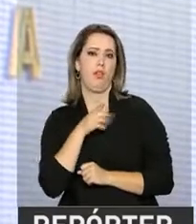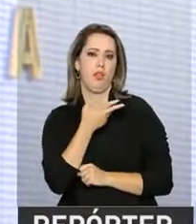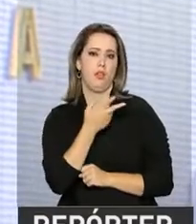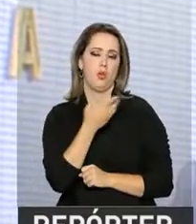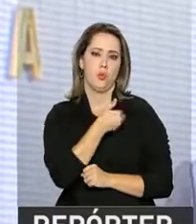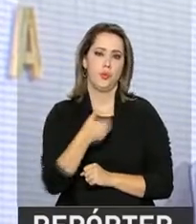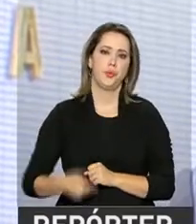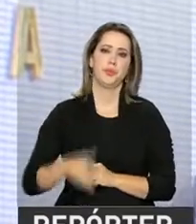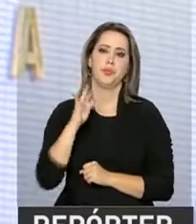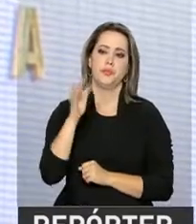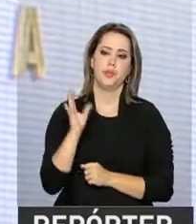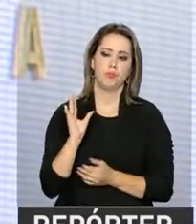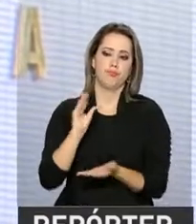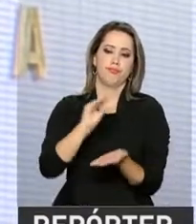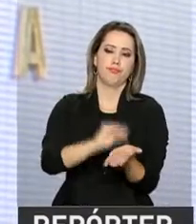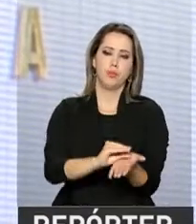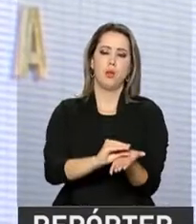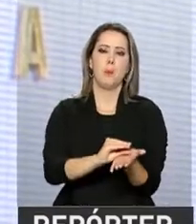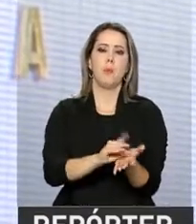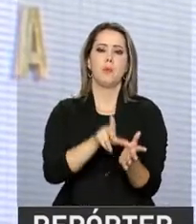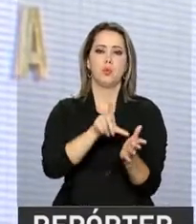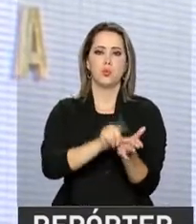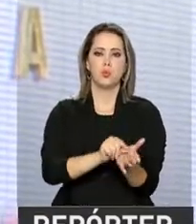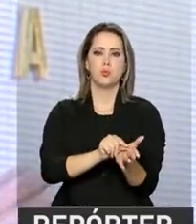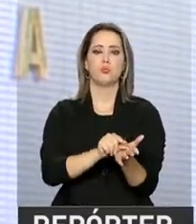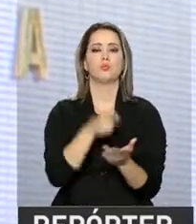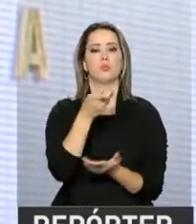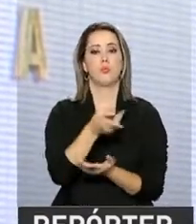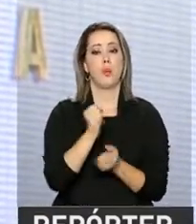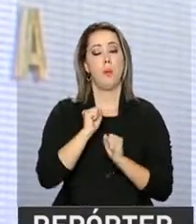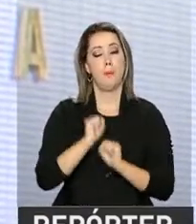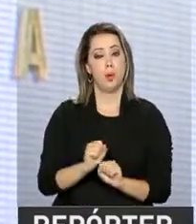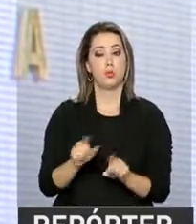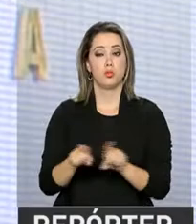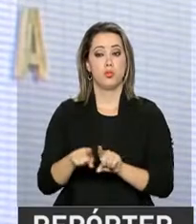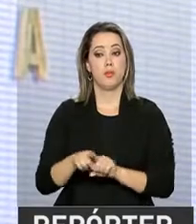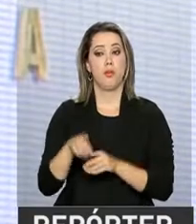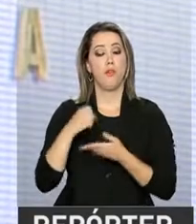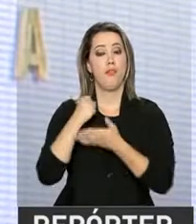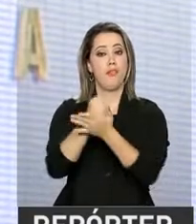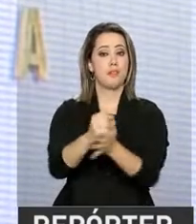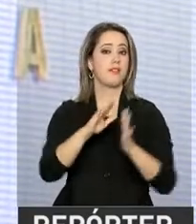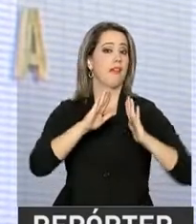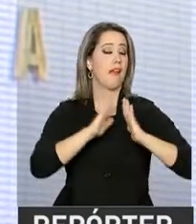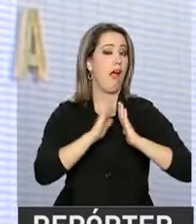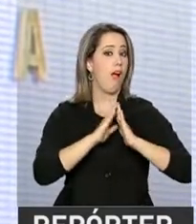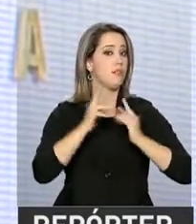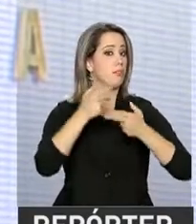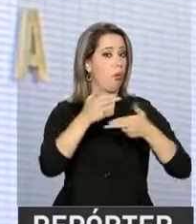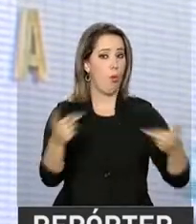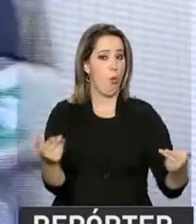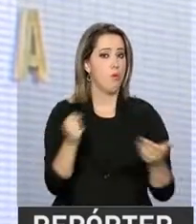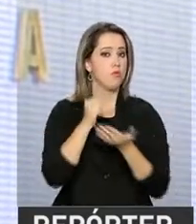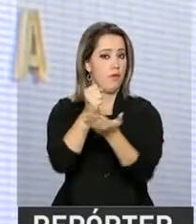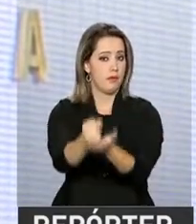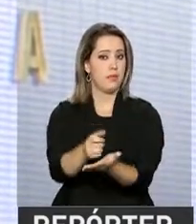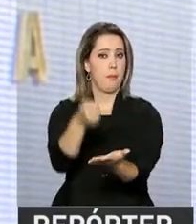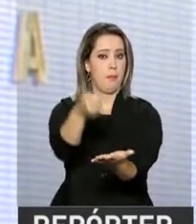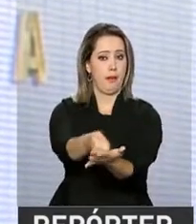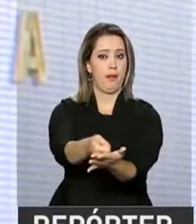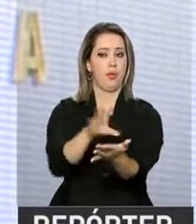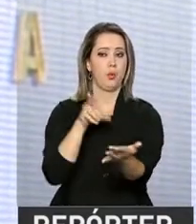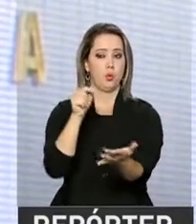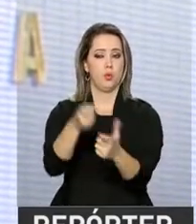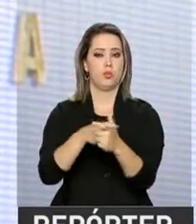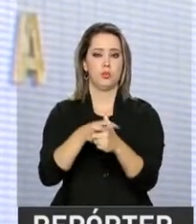na Procuradoria, você pode oferecer bens imóveis para quitação da restante da dívida. Agora, dívidas